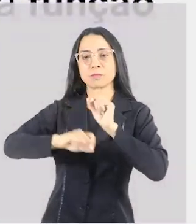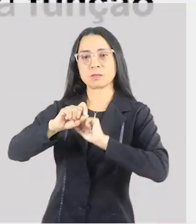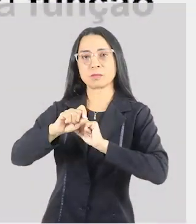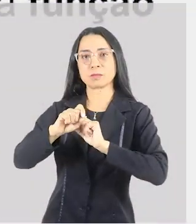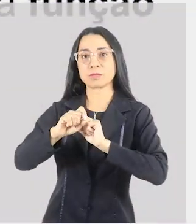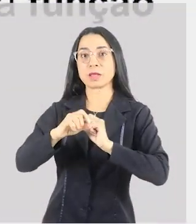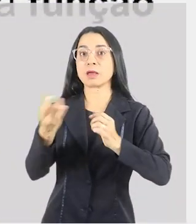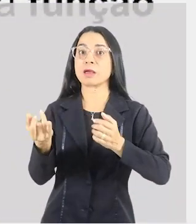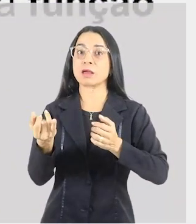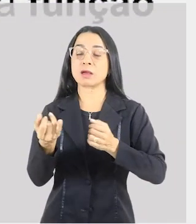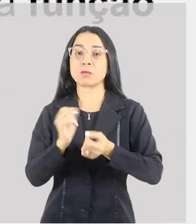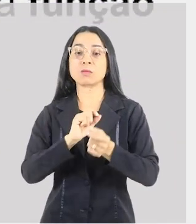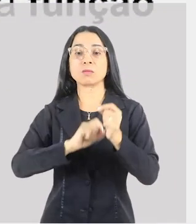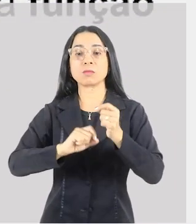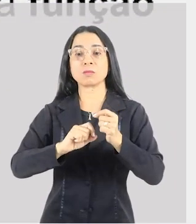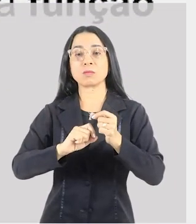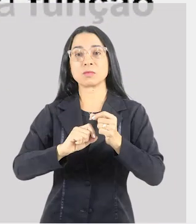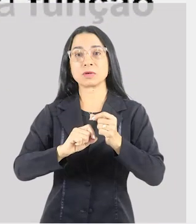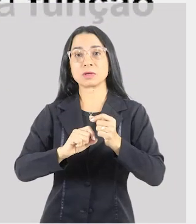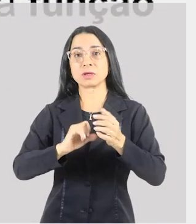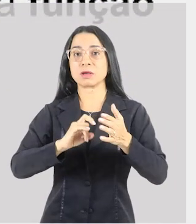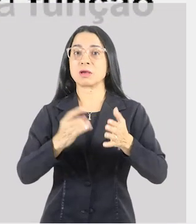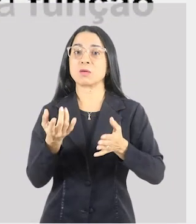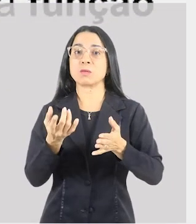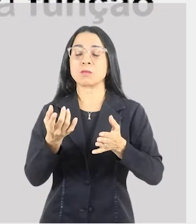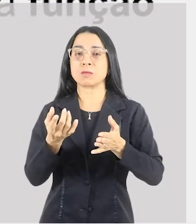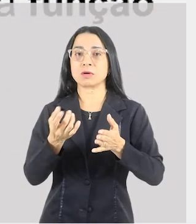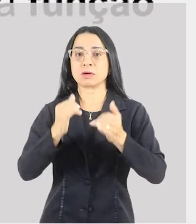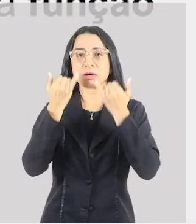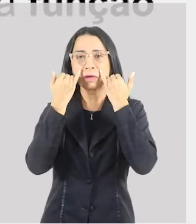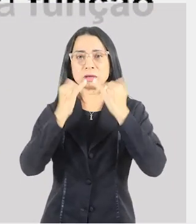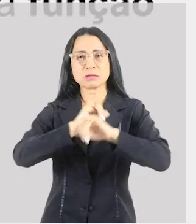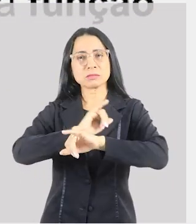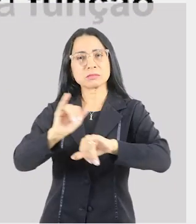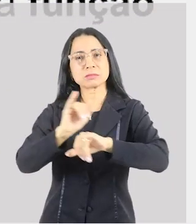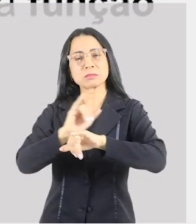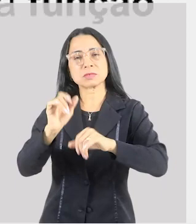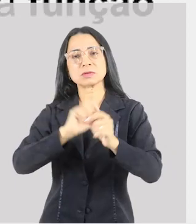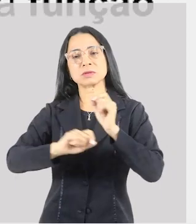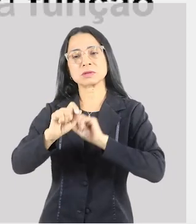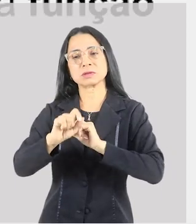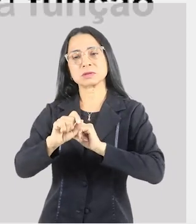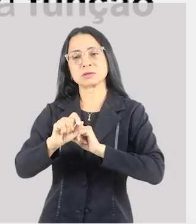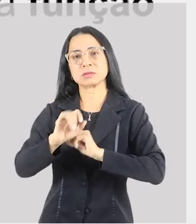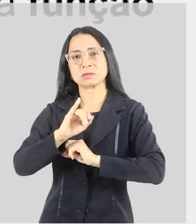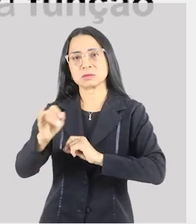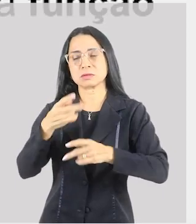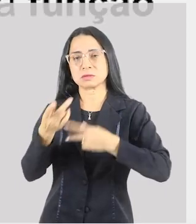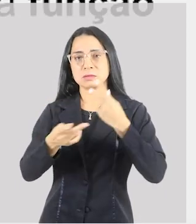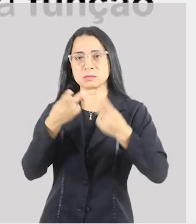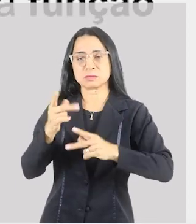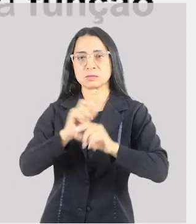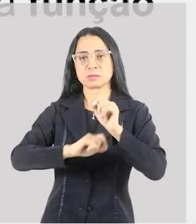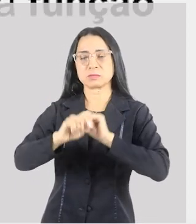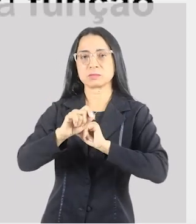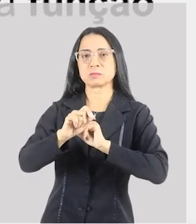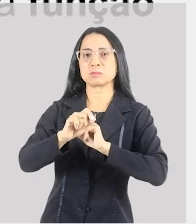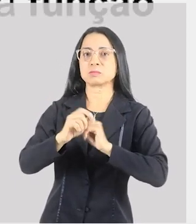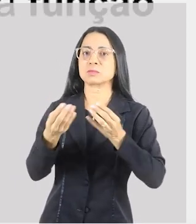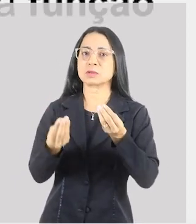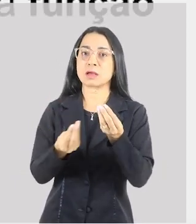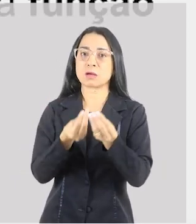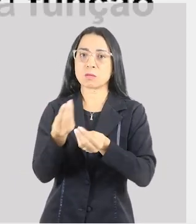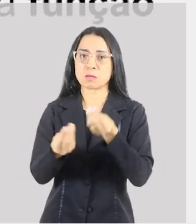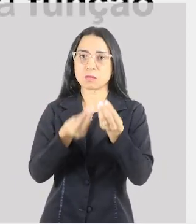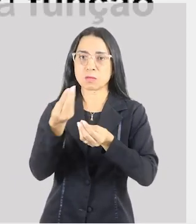uma declaração do Estado. O que isso quer dizer? Se eu falo que o ato é uma declaração do Estado, é a forma